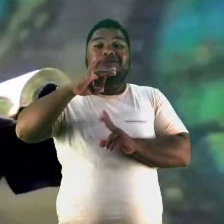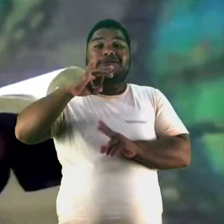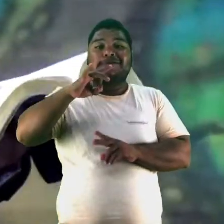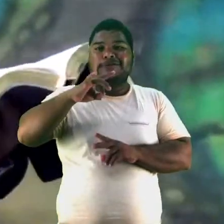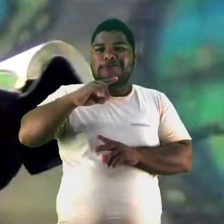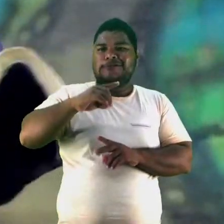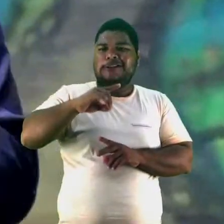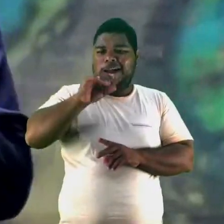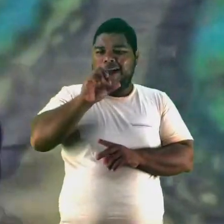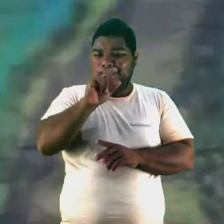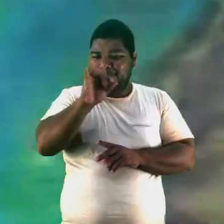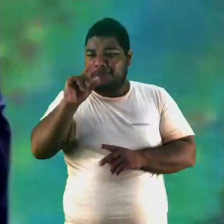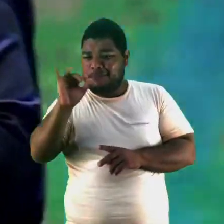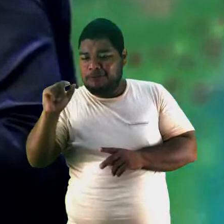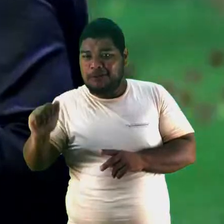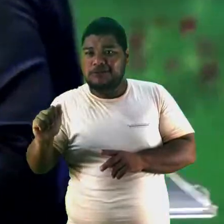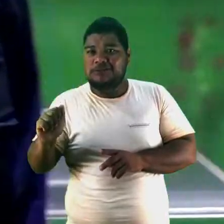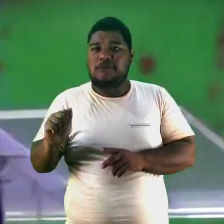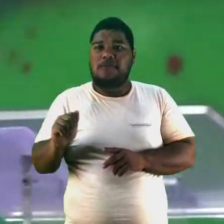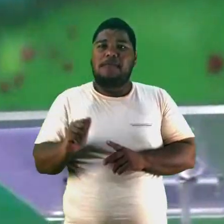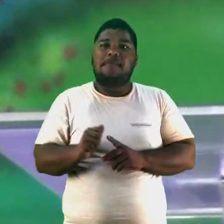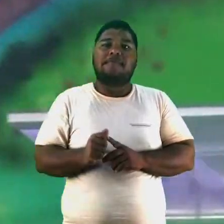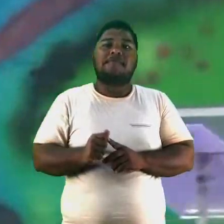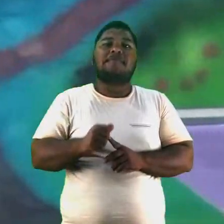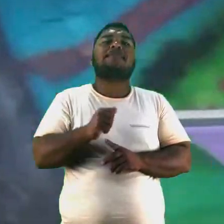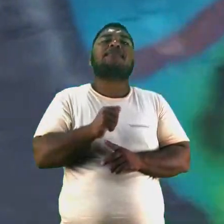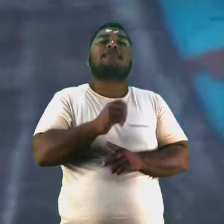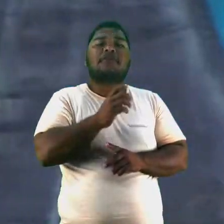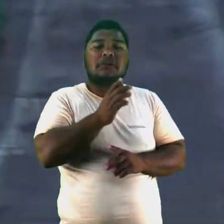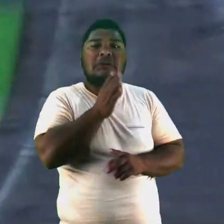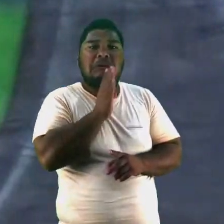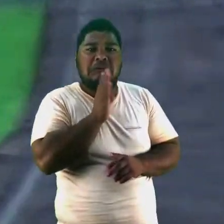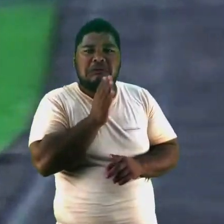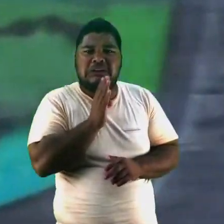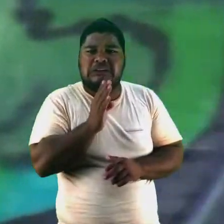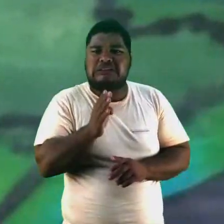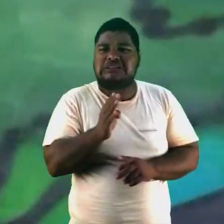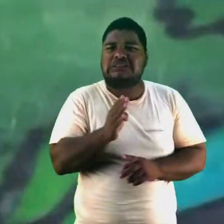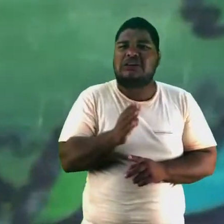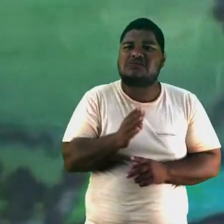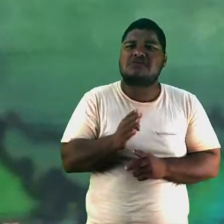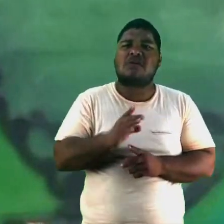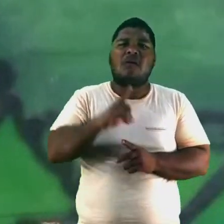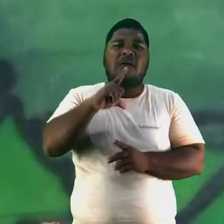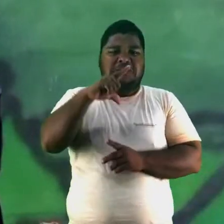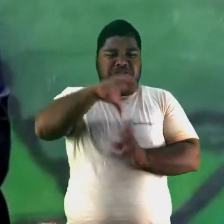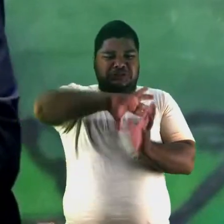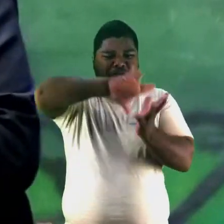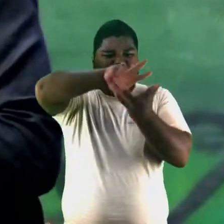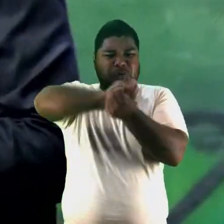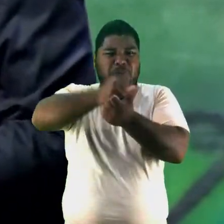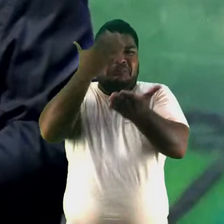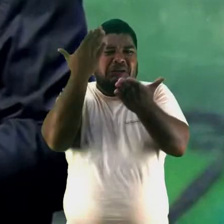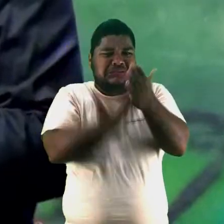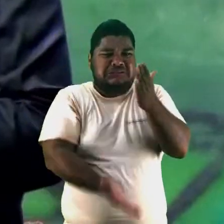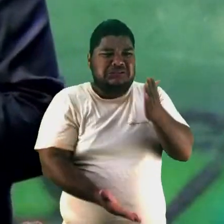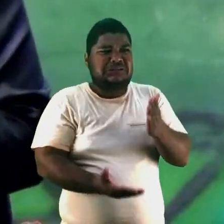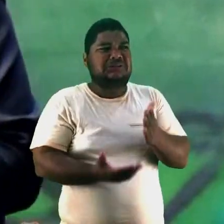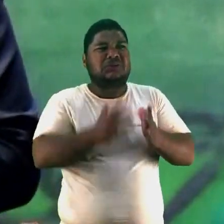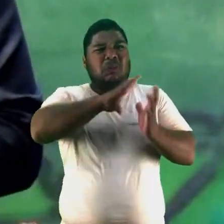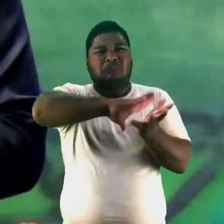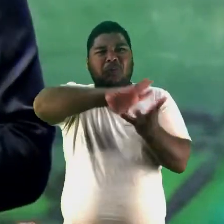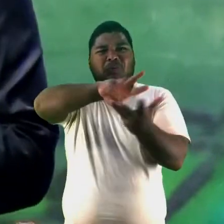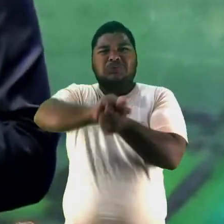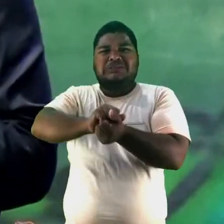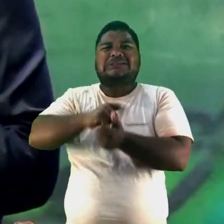nesse mundo turbulento, nesse mundo onde nós somos atordoados, onde passamos por dificuldades, onde nós passamos